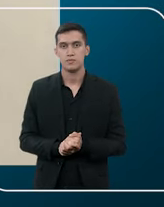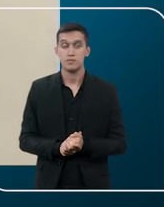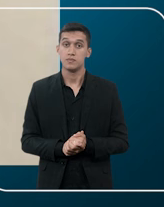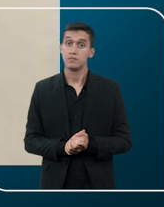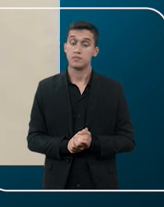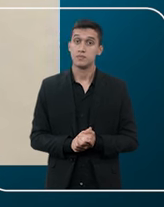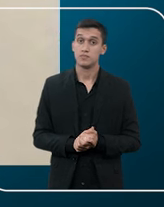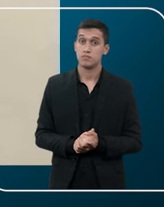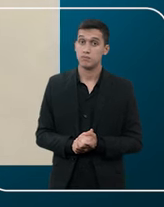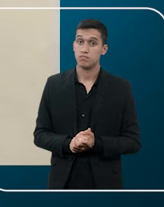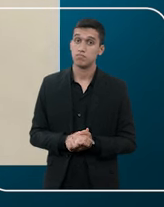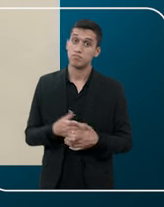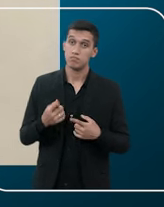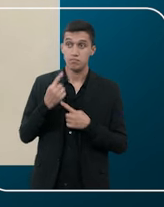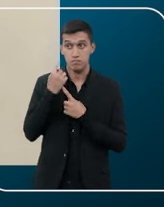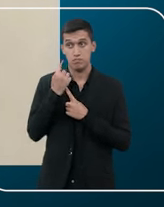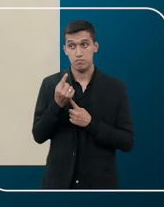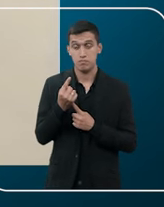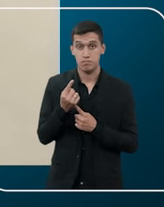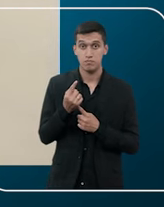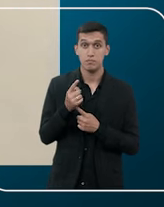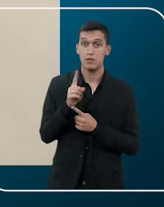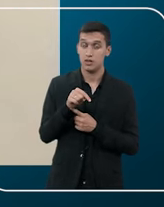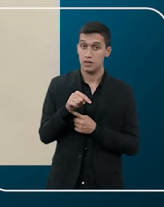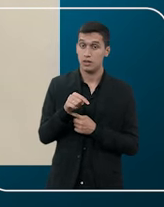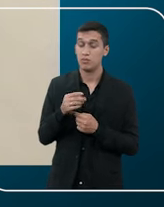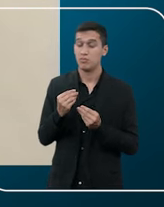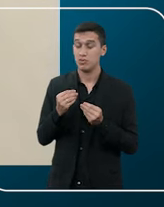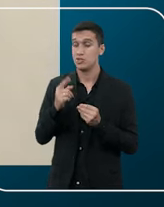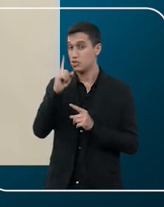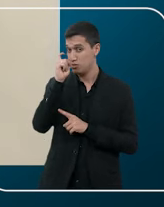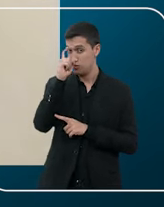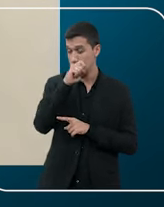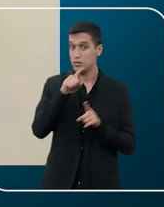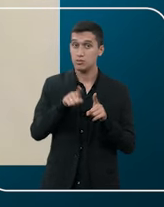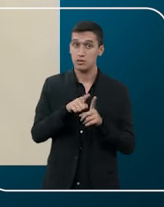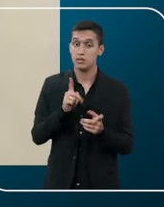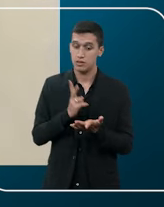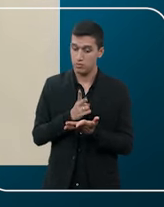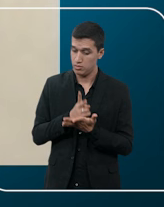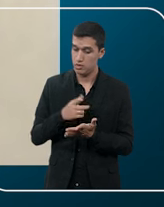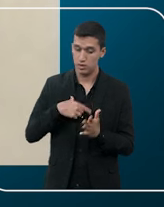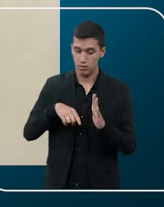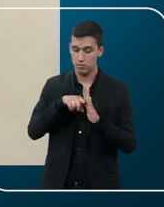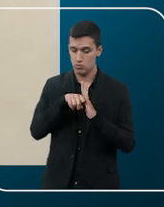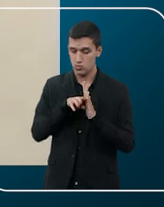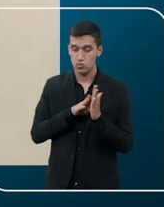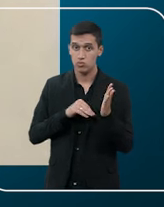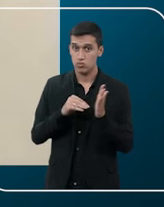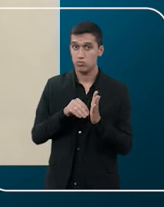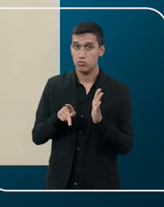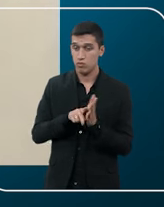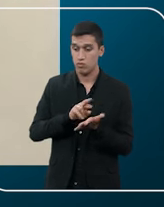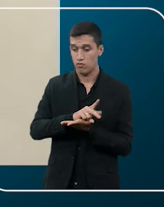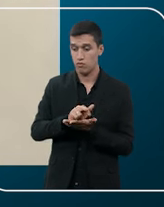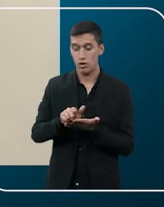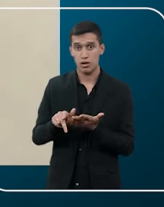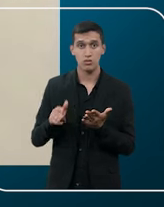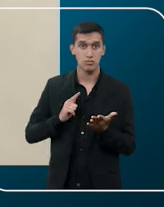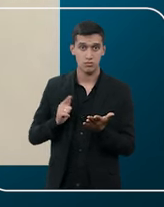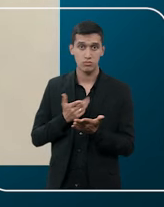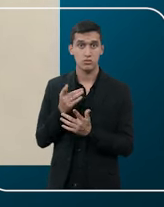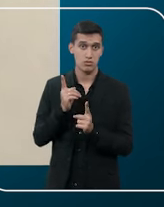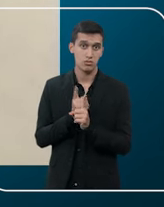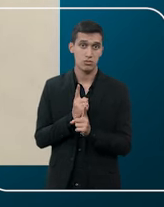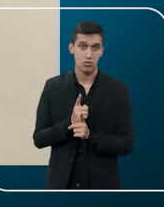Veja bem, Fátima, é muito complexo e exige sempre uma análise detida das circunstâncias que envolvem